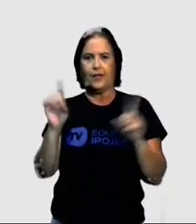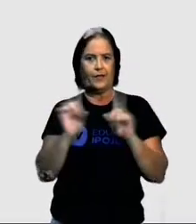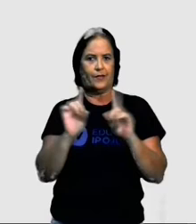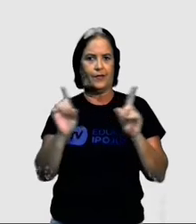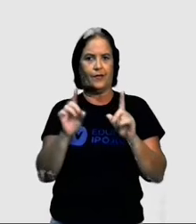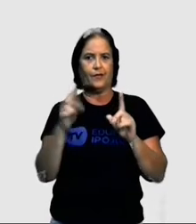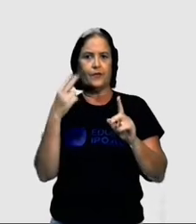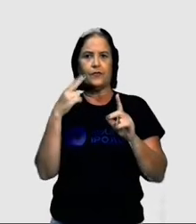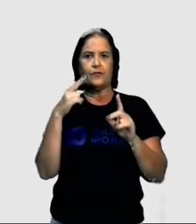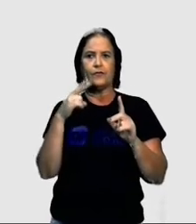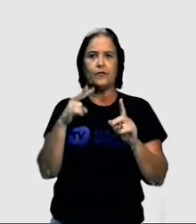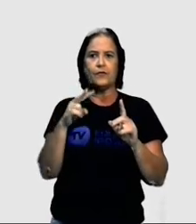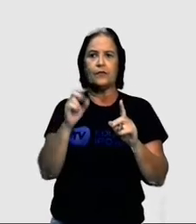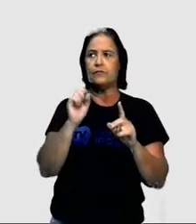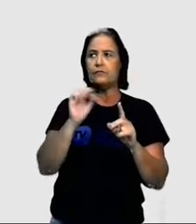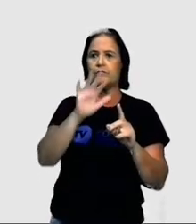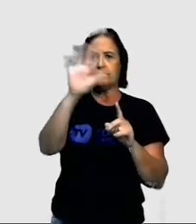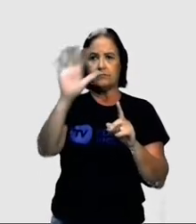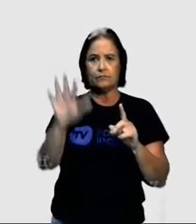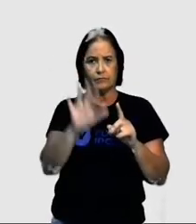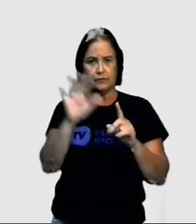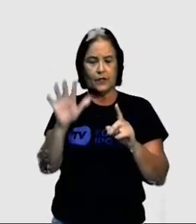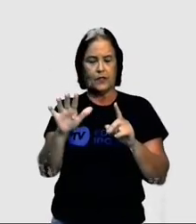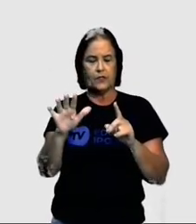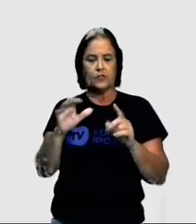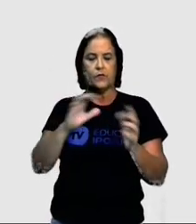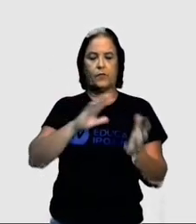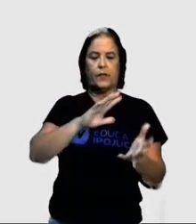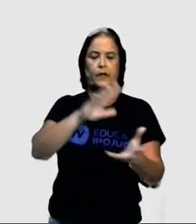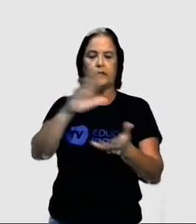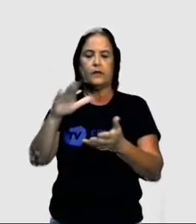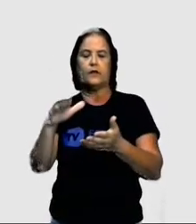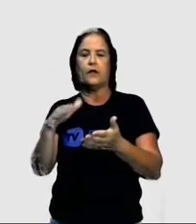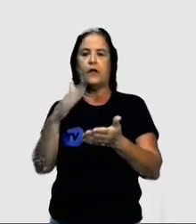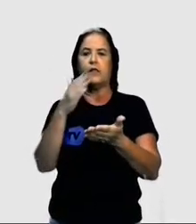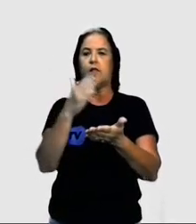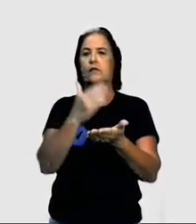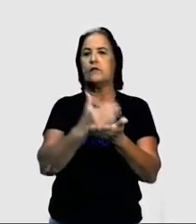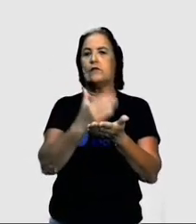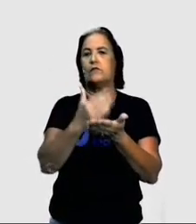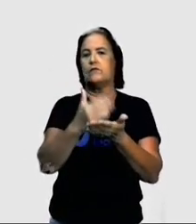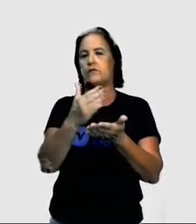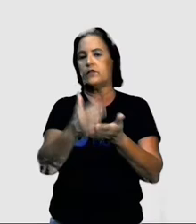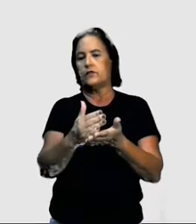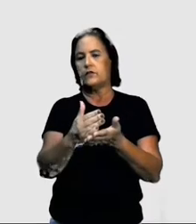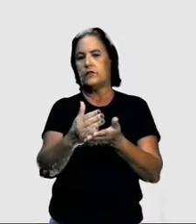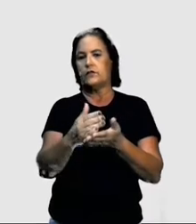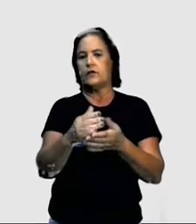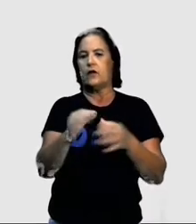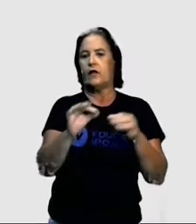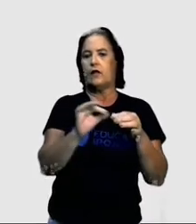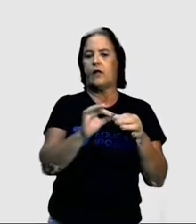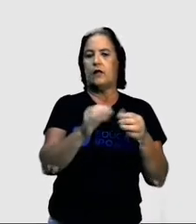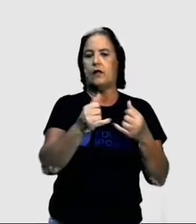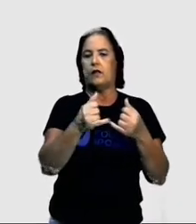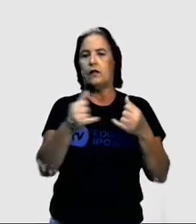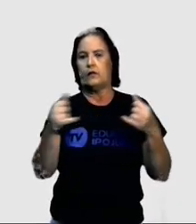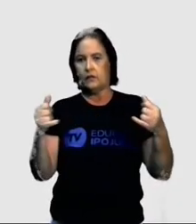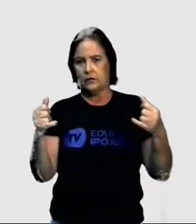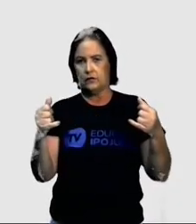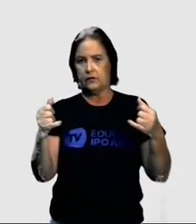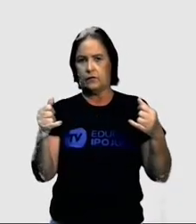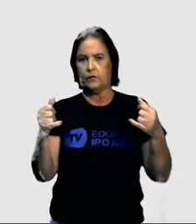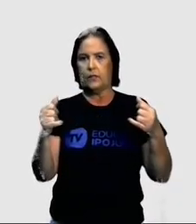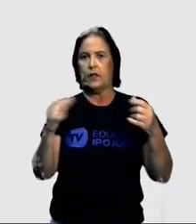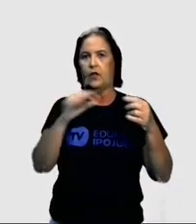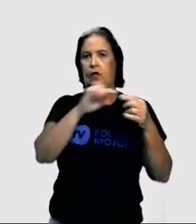a Terra está dividida pelos seus principais paralelos, certo? Linha do Equador, Trópico de